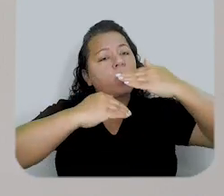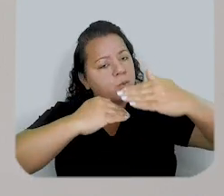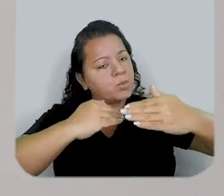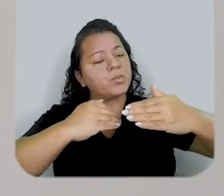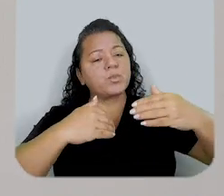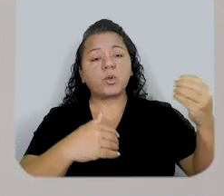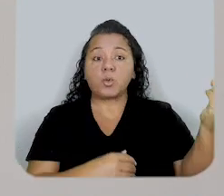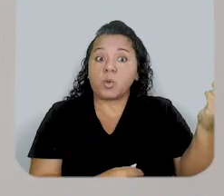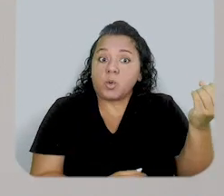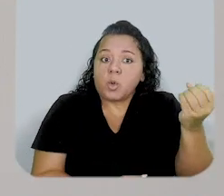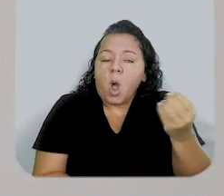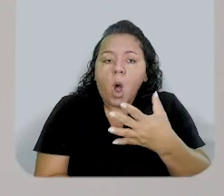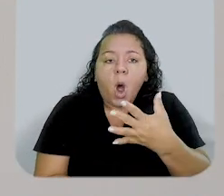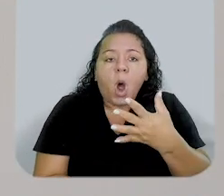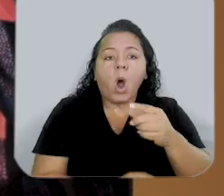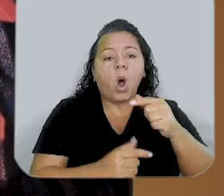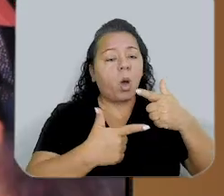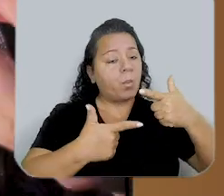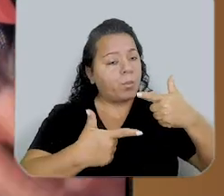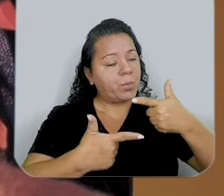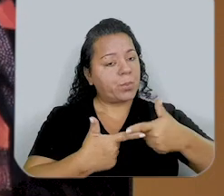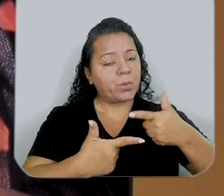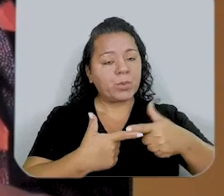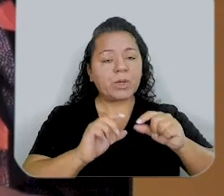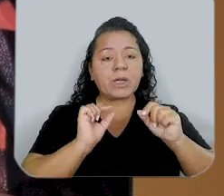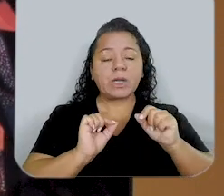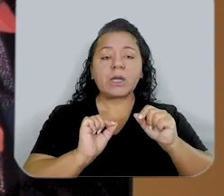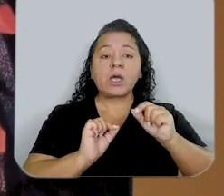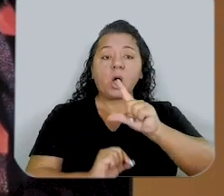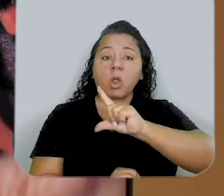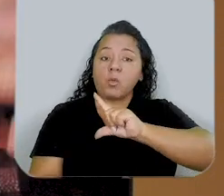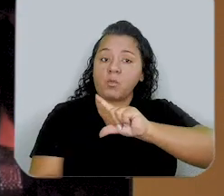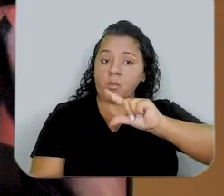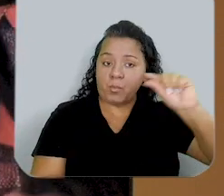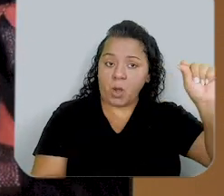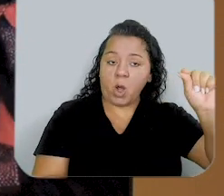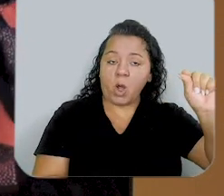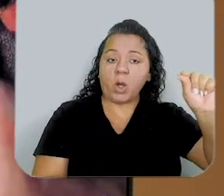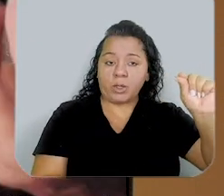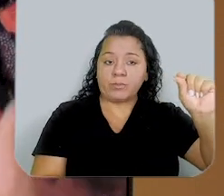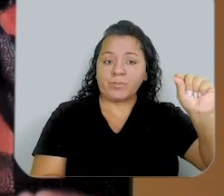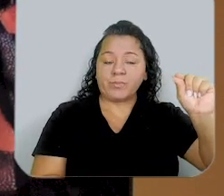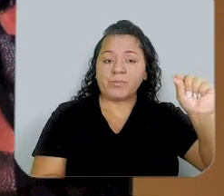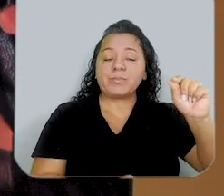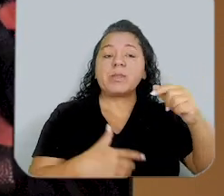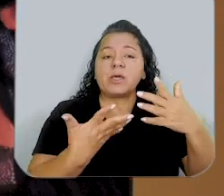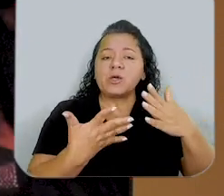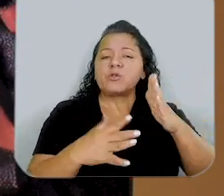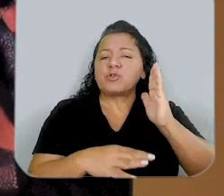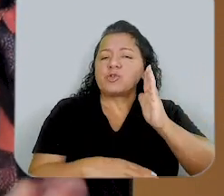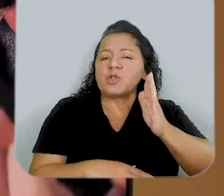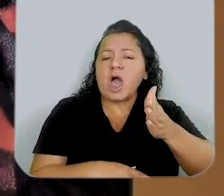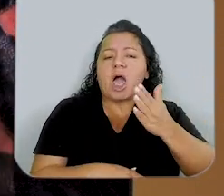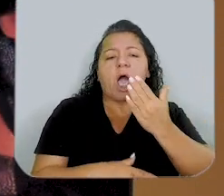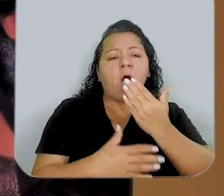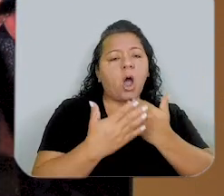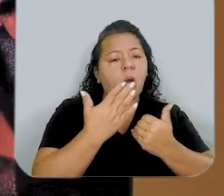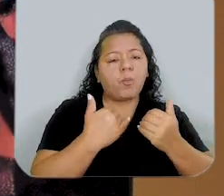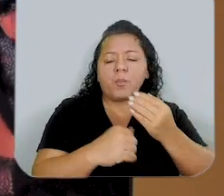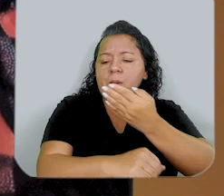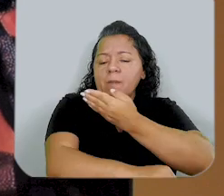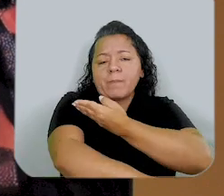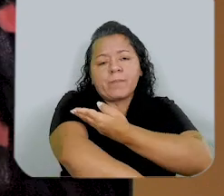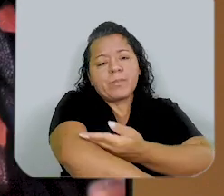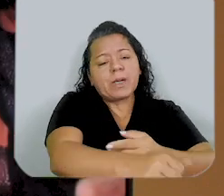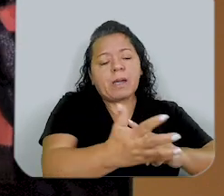reconstrução. Porque quando eu saí da minha comunidade, eu já praticava tudo isso. Eu já comia sarrai,